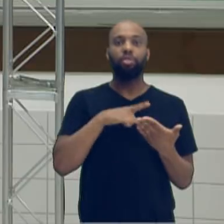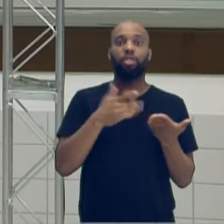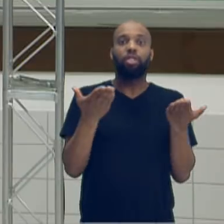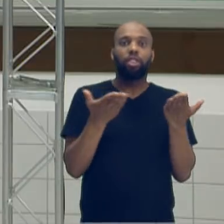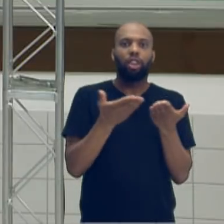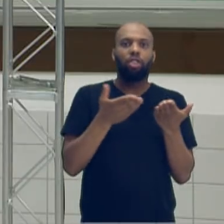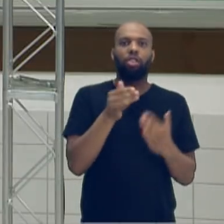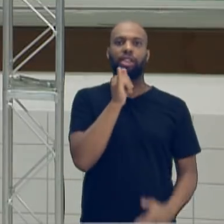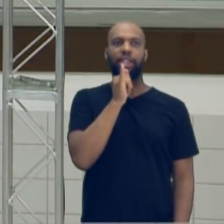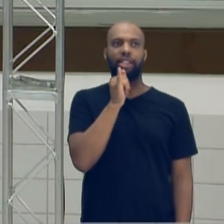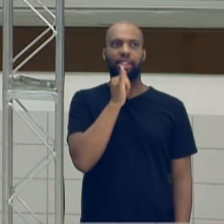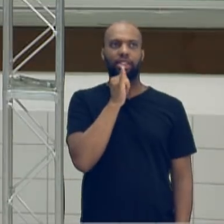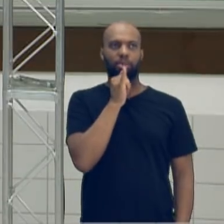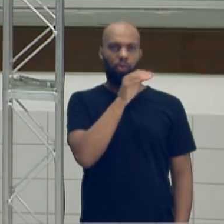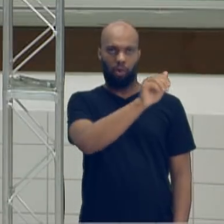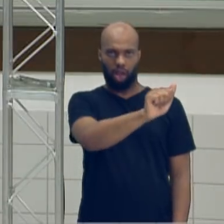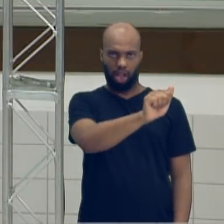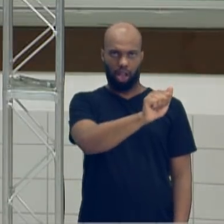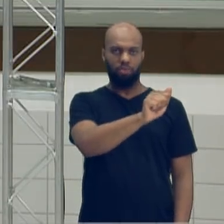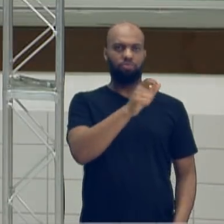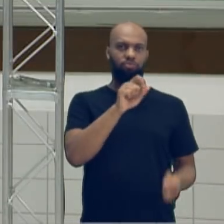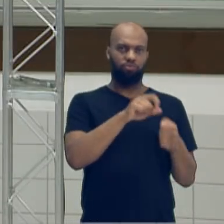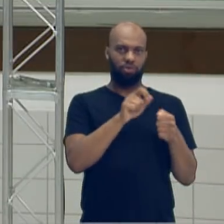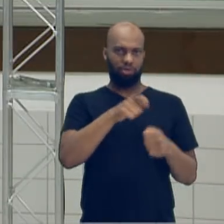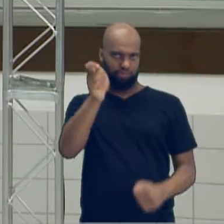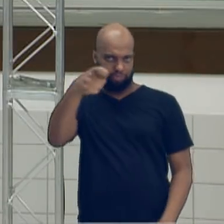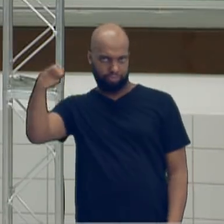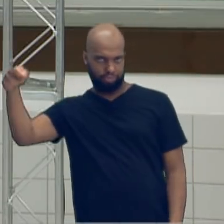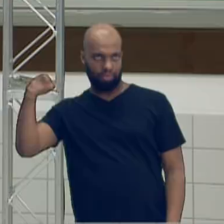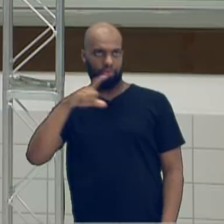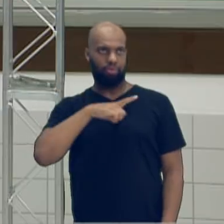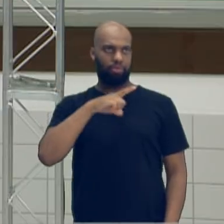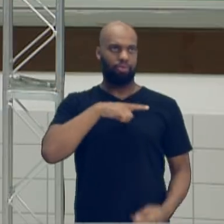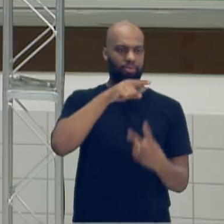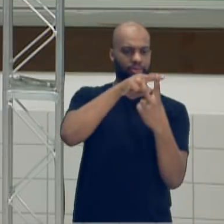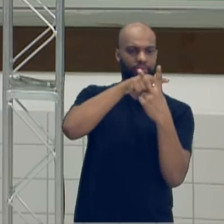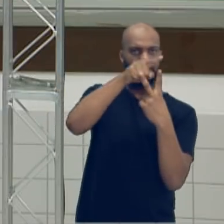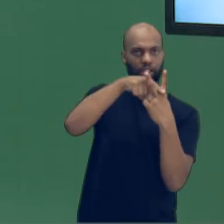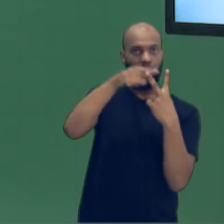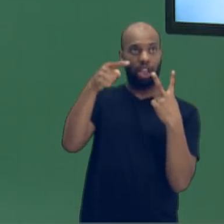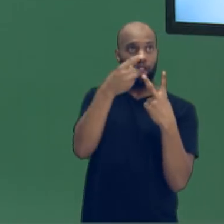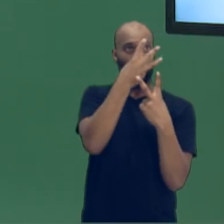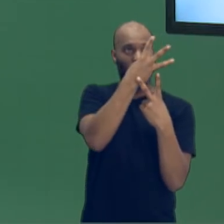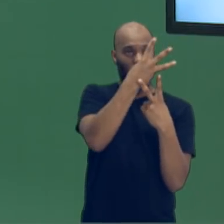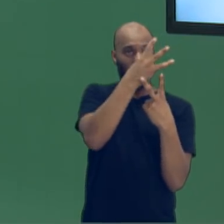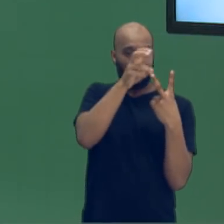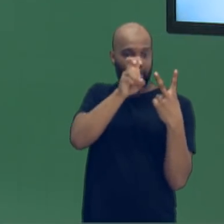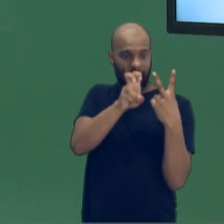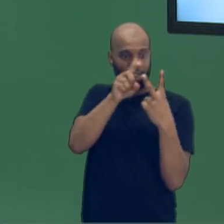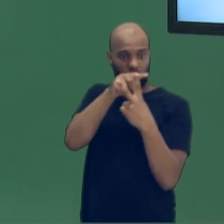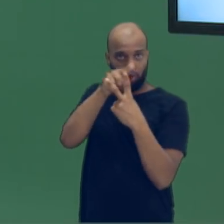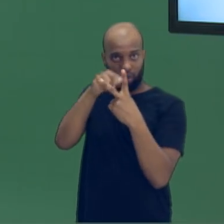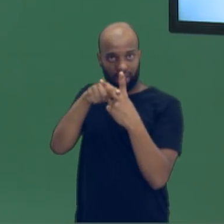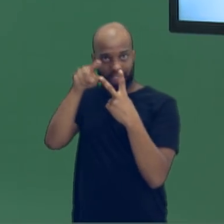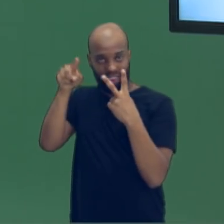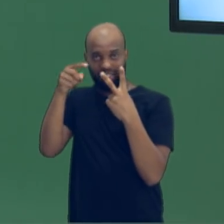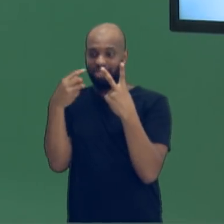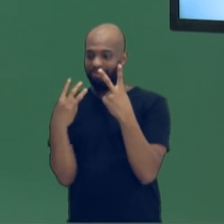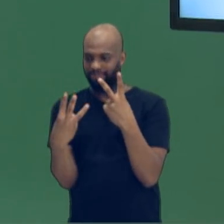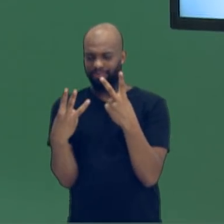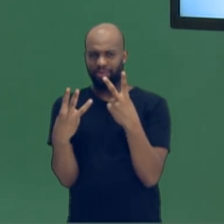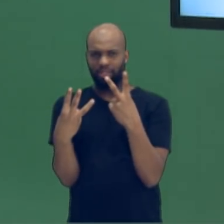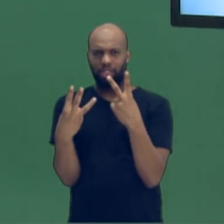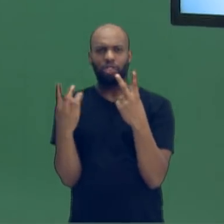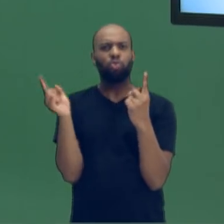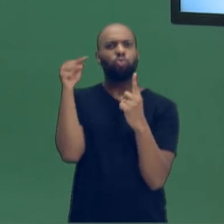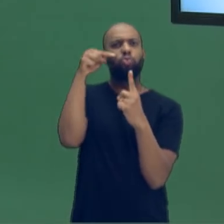exemplo, nós vamos resolver aqui no quadro, raiz cúbica de 5 vezes raiz quadrada de 3. Qual que é o